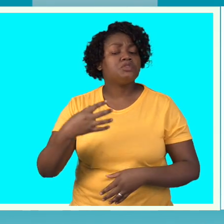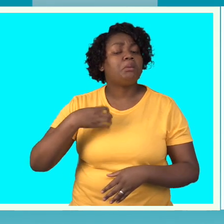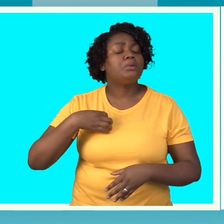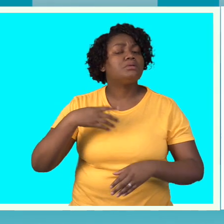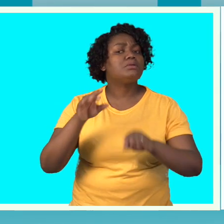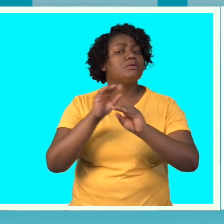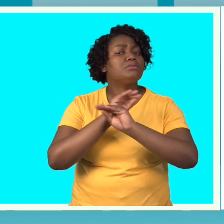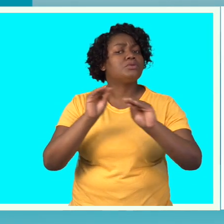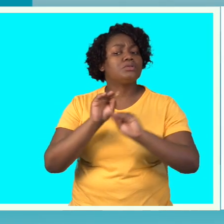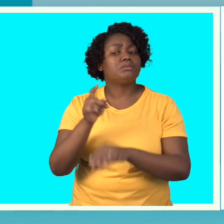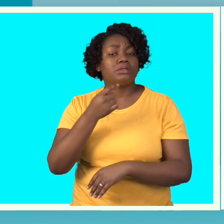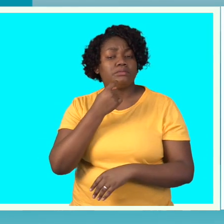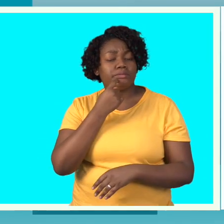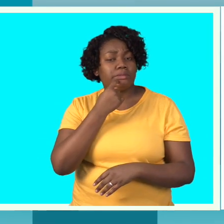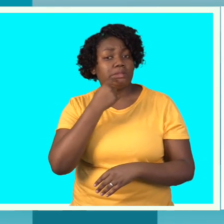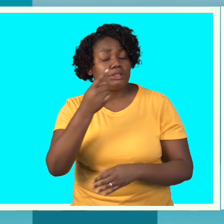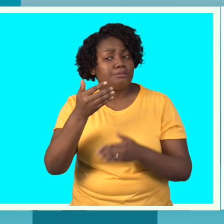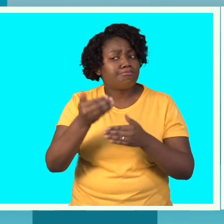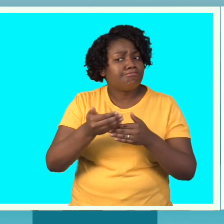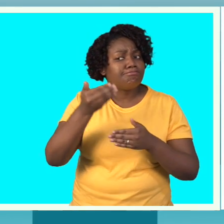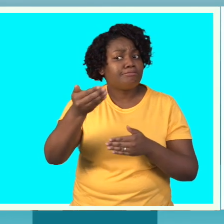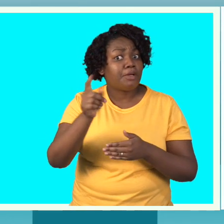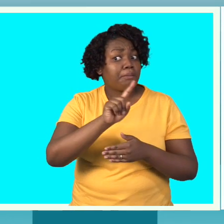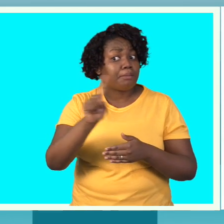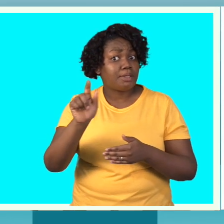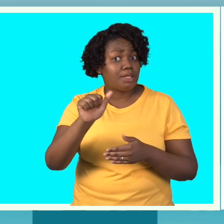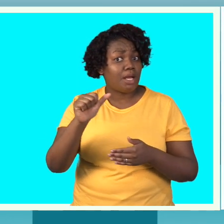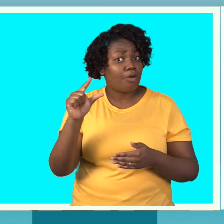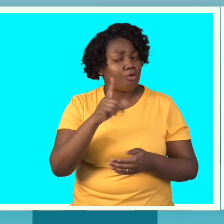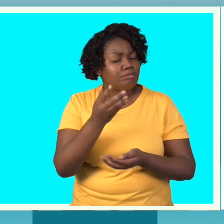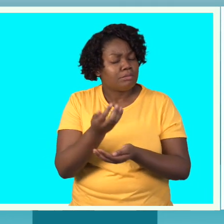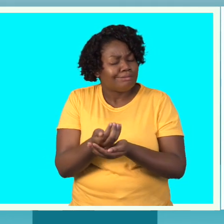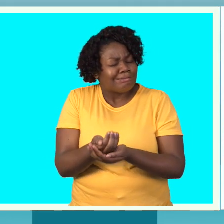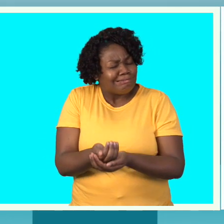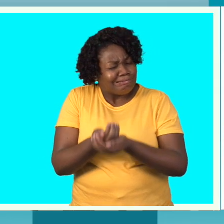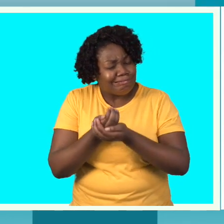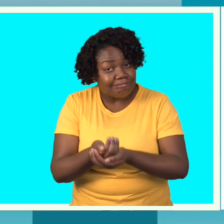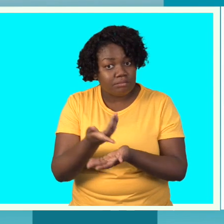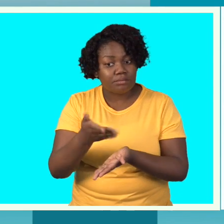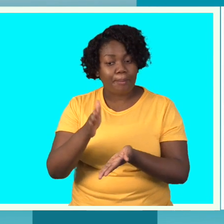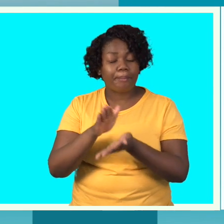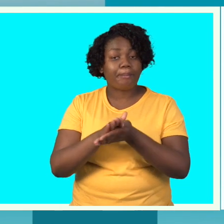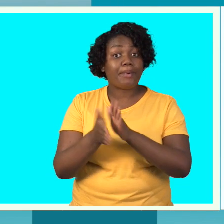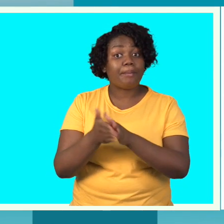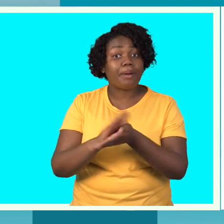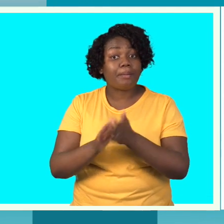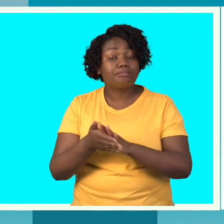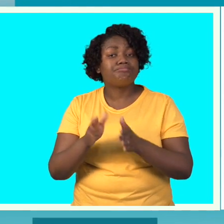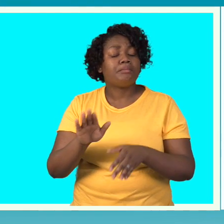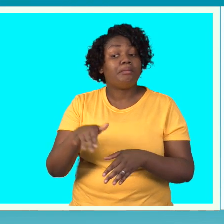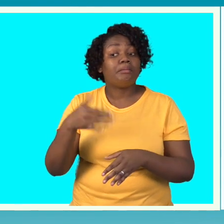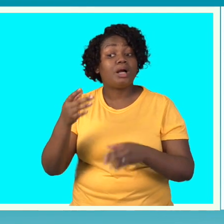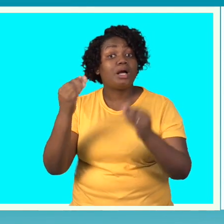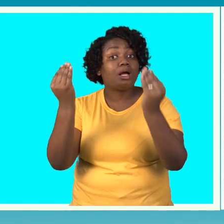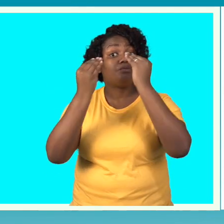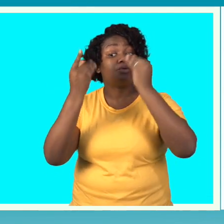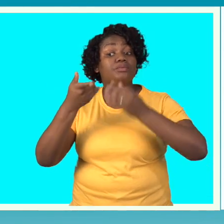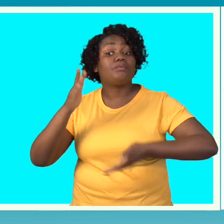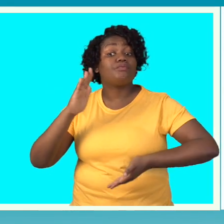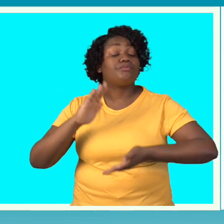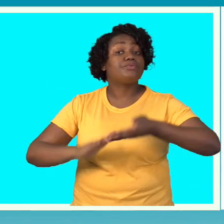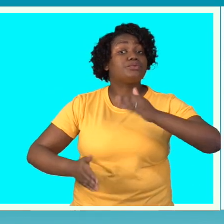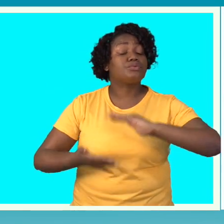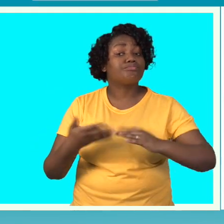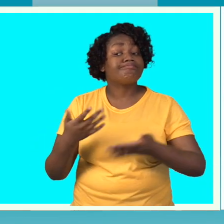O Ministério de Educação e Desenvolvimento Humano vai introduzir, a partir de agosto próximo, um novo currículo de formação de professores primários,